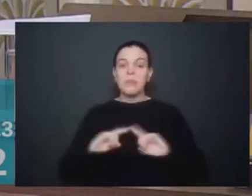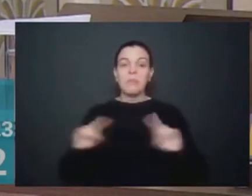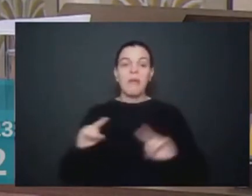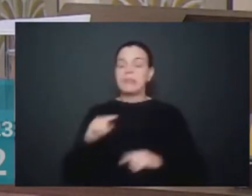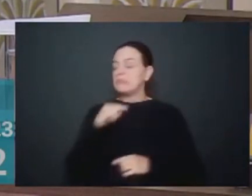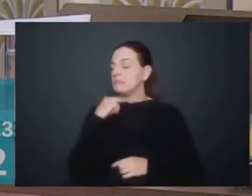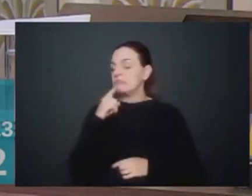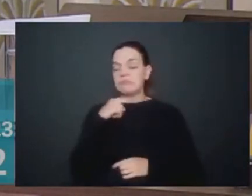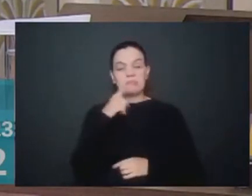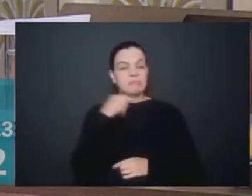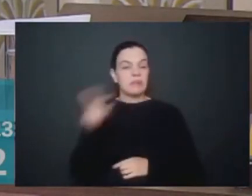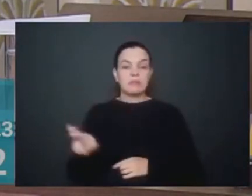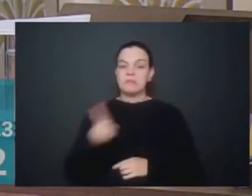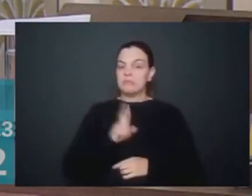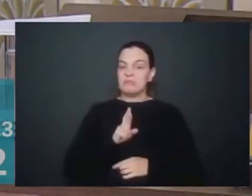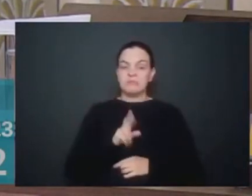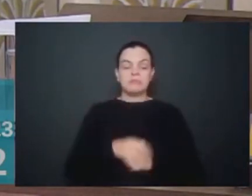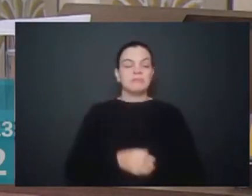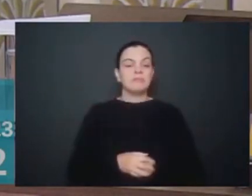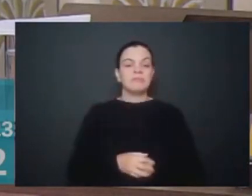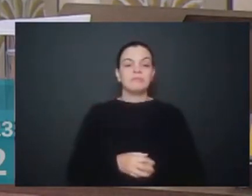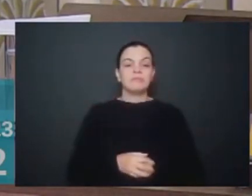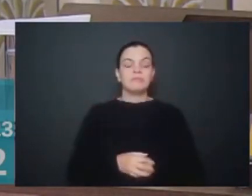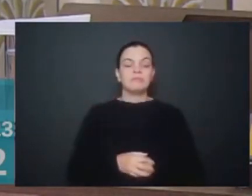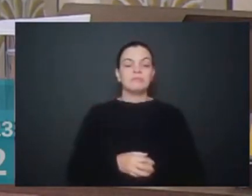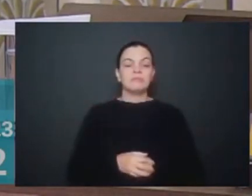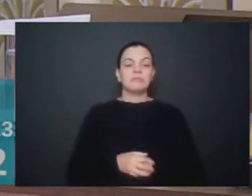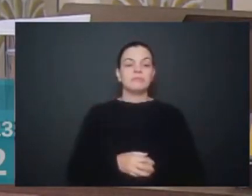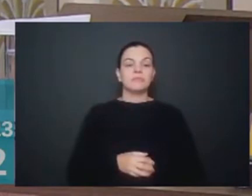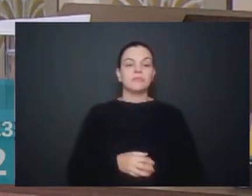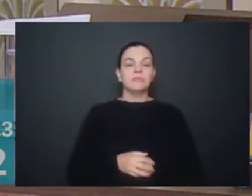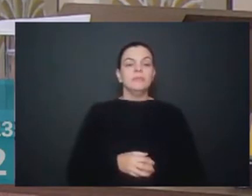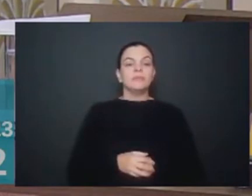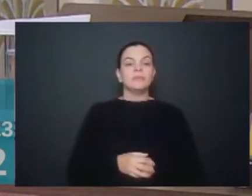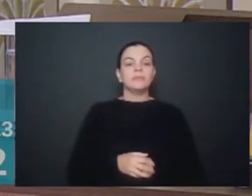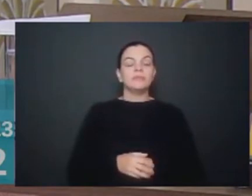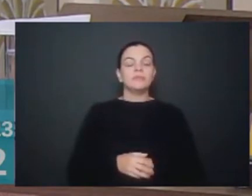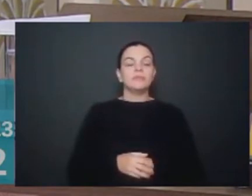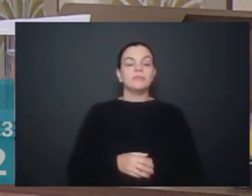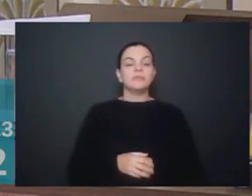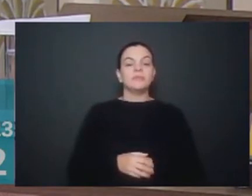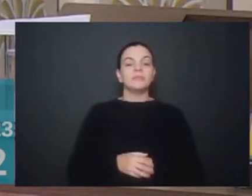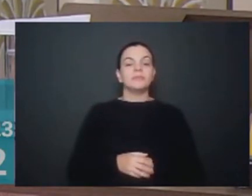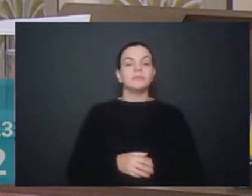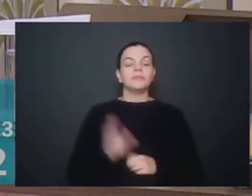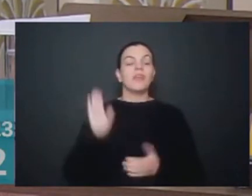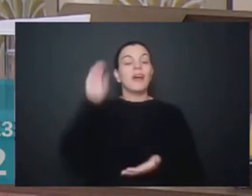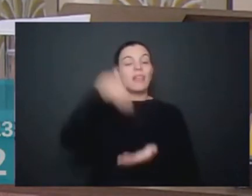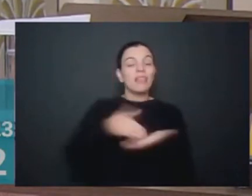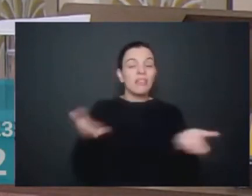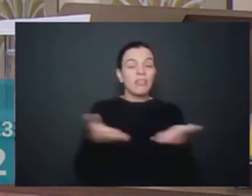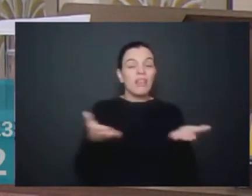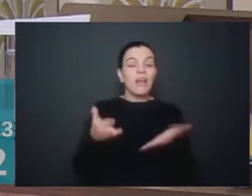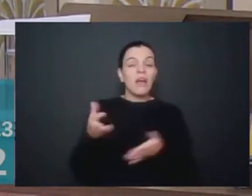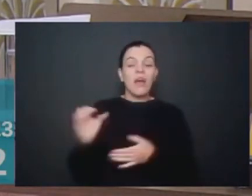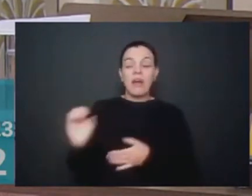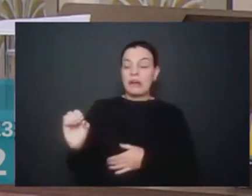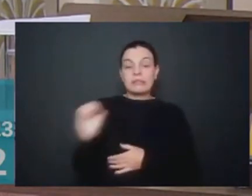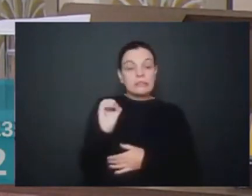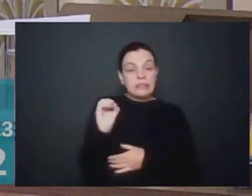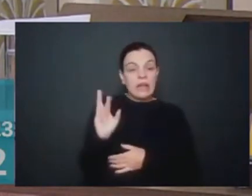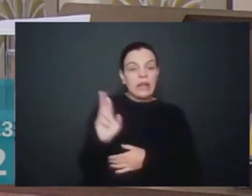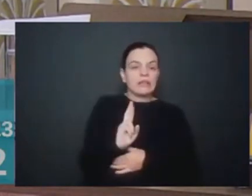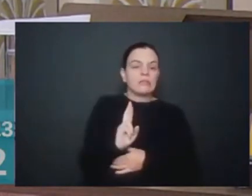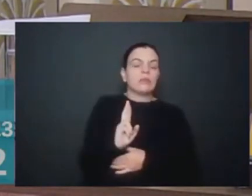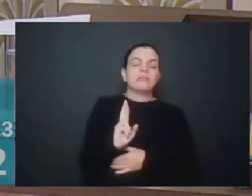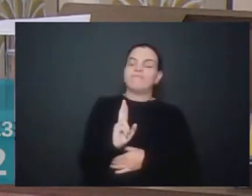do insucesso da tentativa de contratação emergencial, visando maior amplitude do hall de empresas, maior divulgação